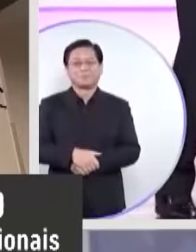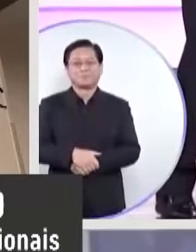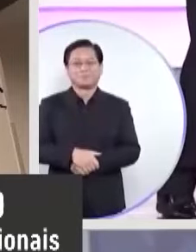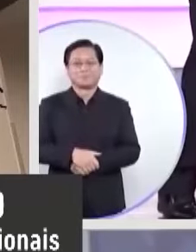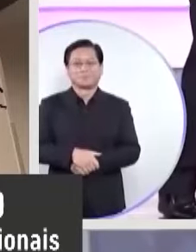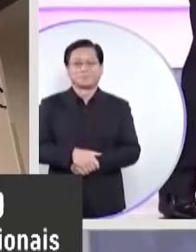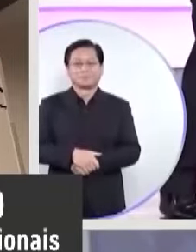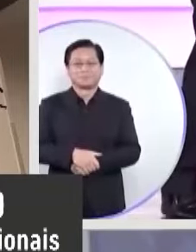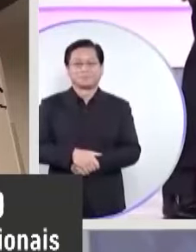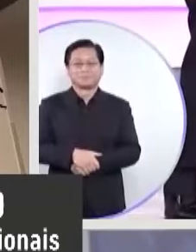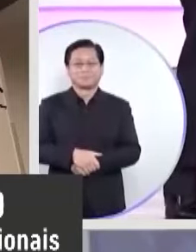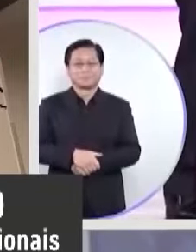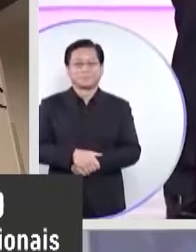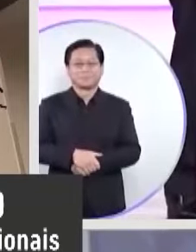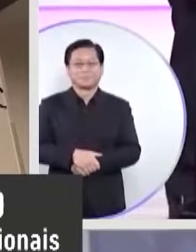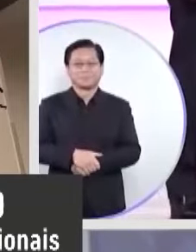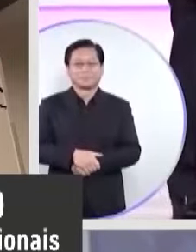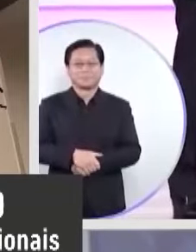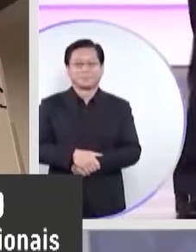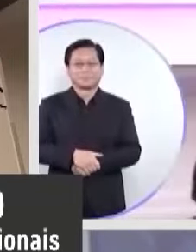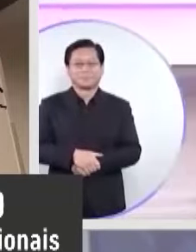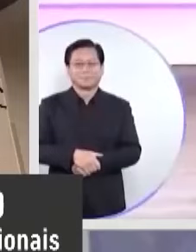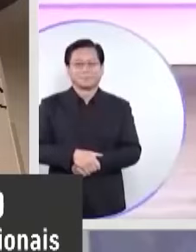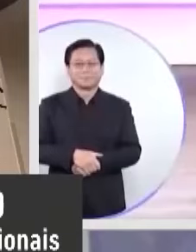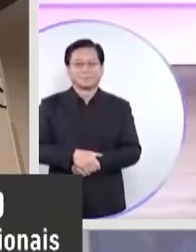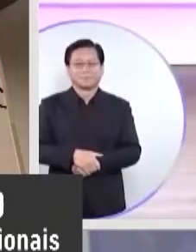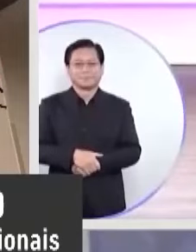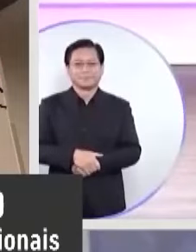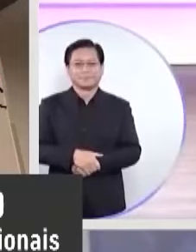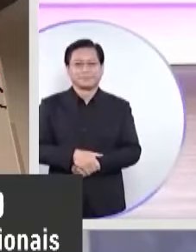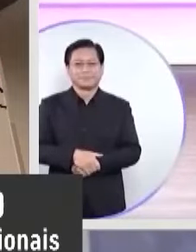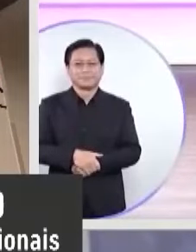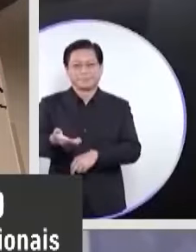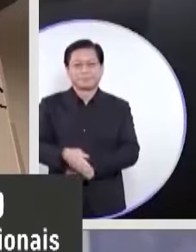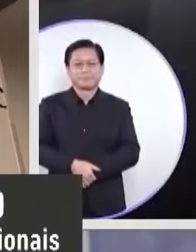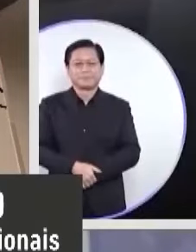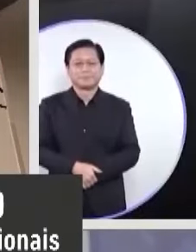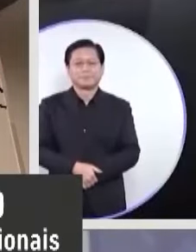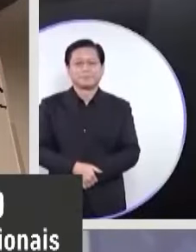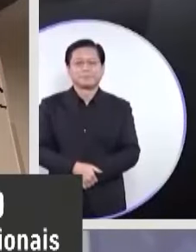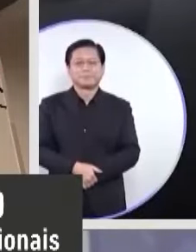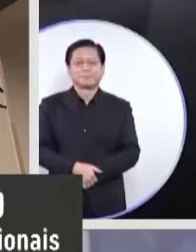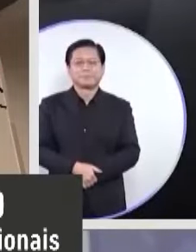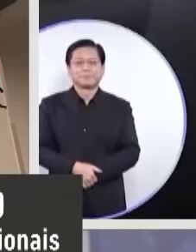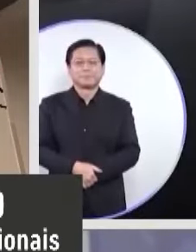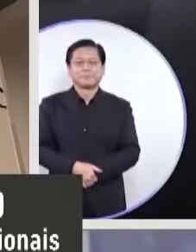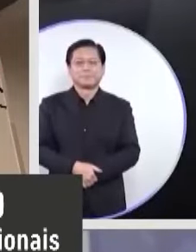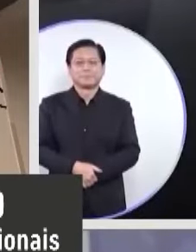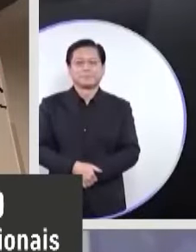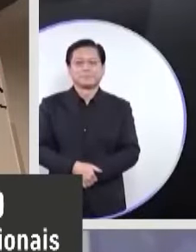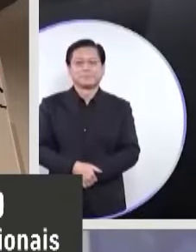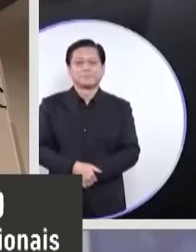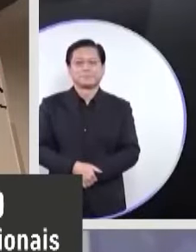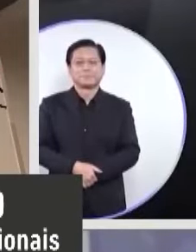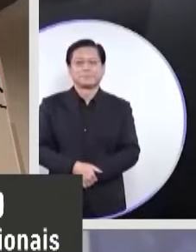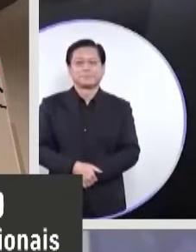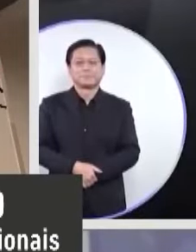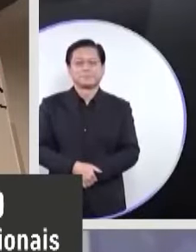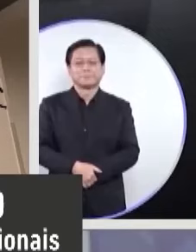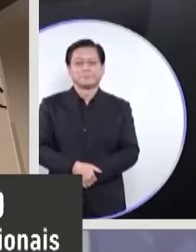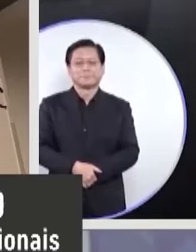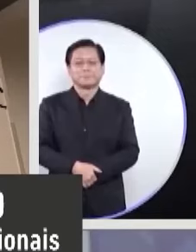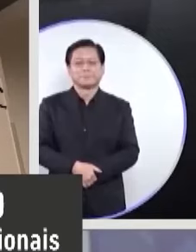a via de de diálogos aberta mais como antes então o candidato comang prega o